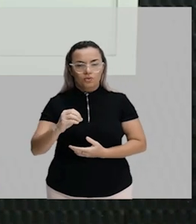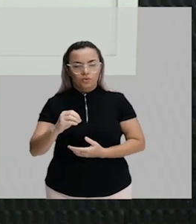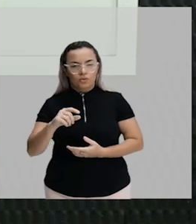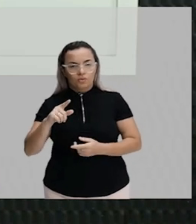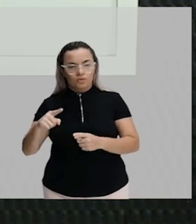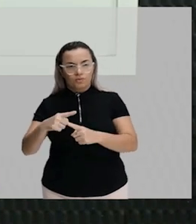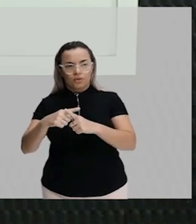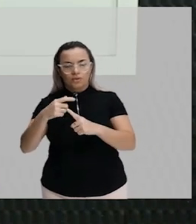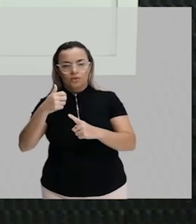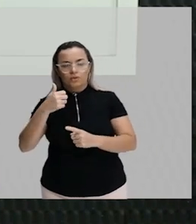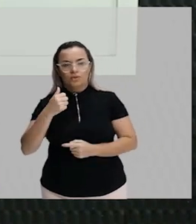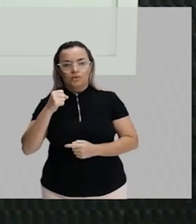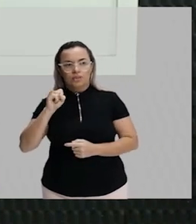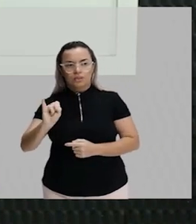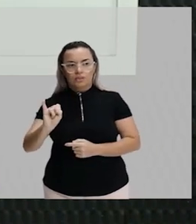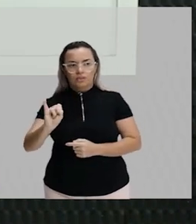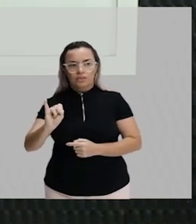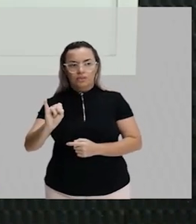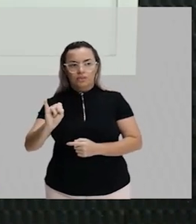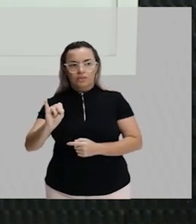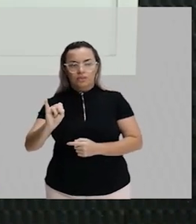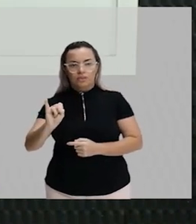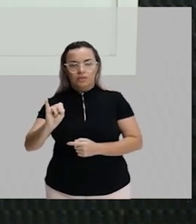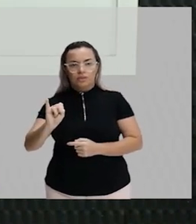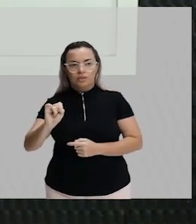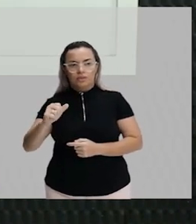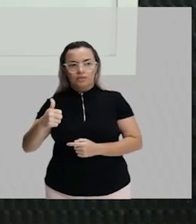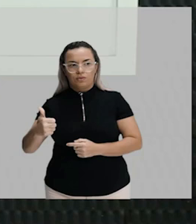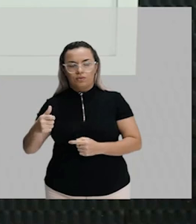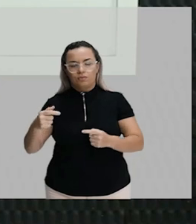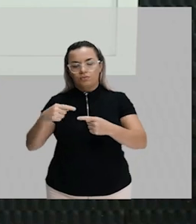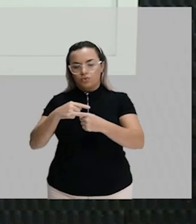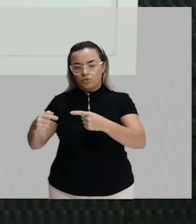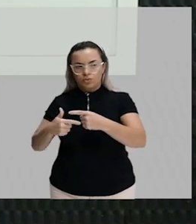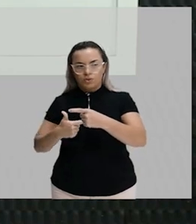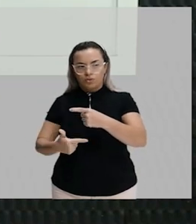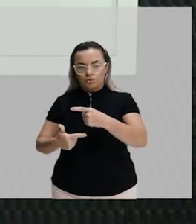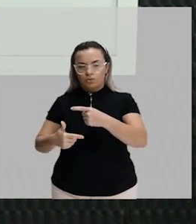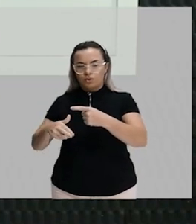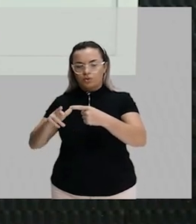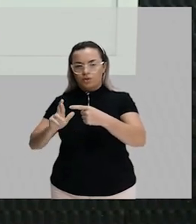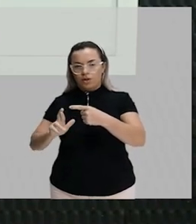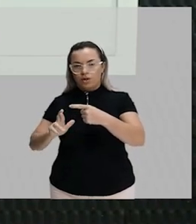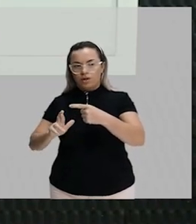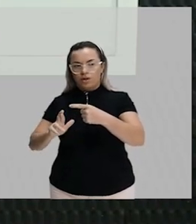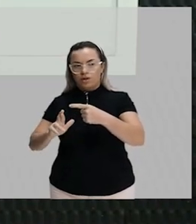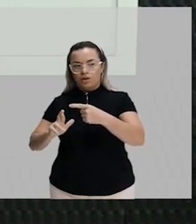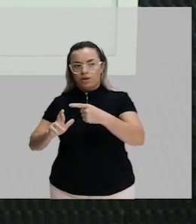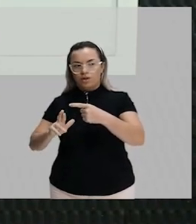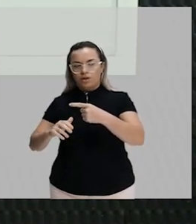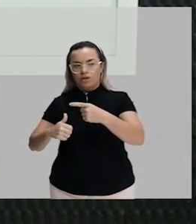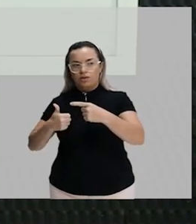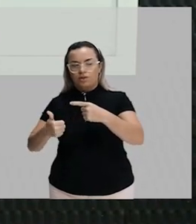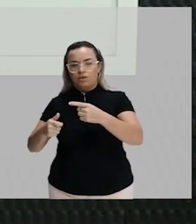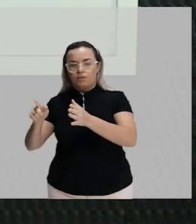duas vezes R no caso 1 e 1 ok menos